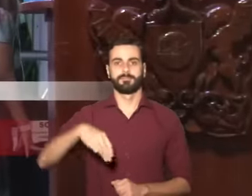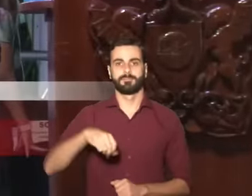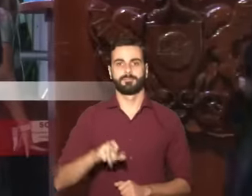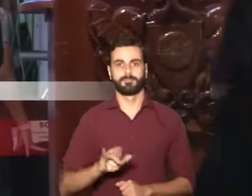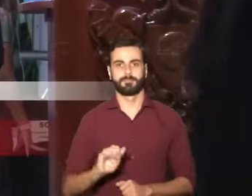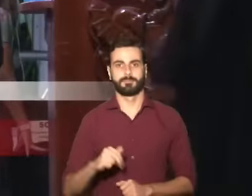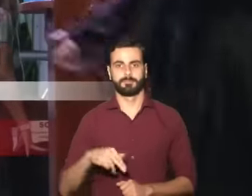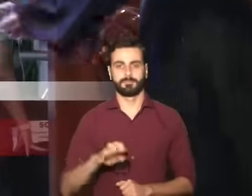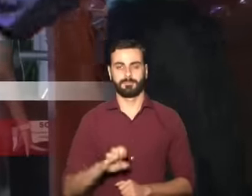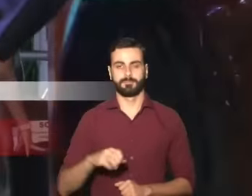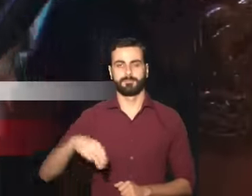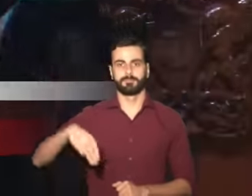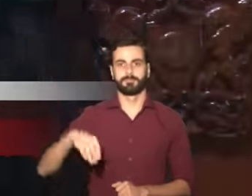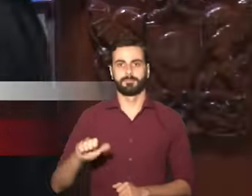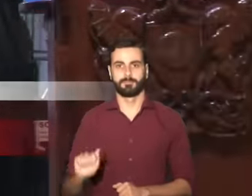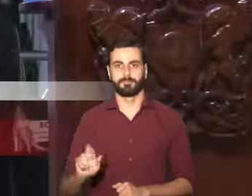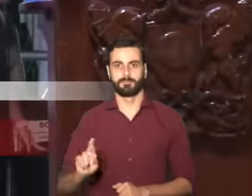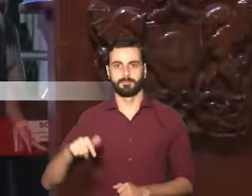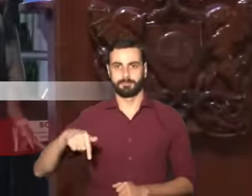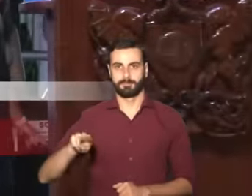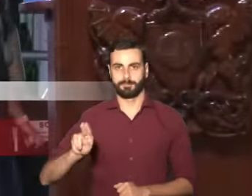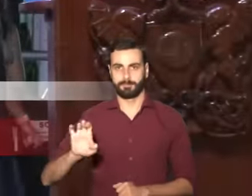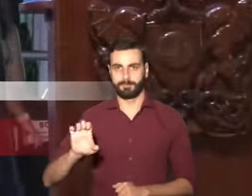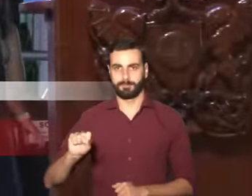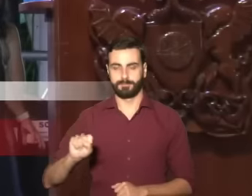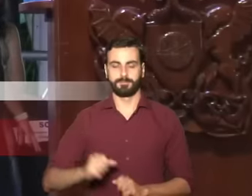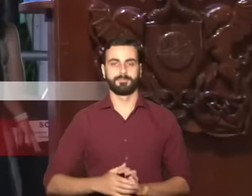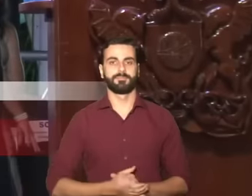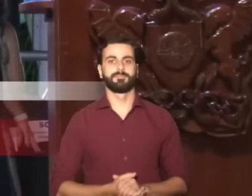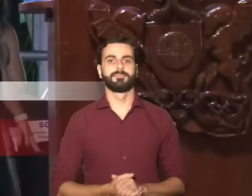Mariane Marques Cruz.